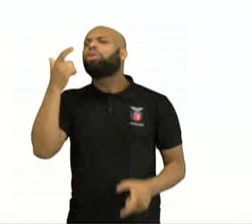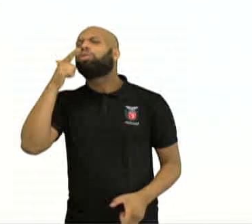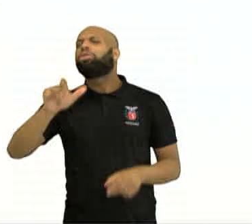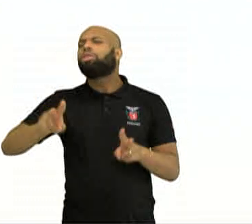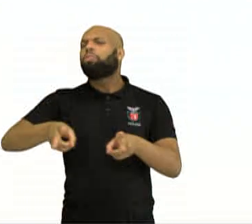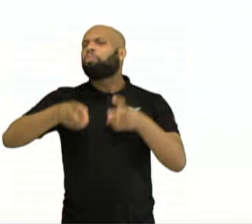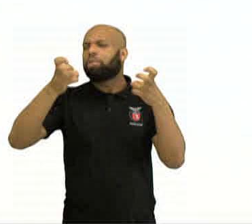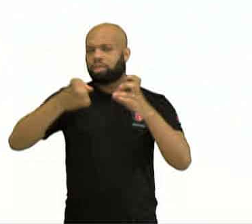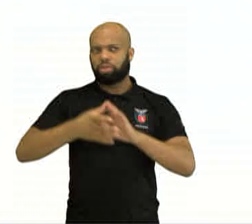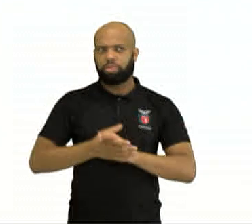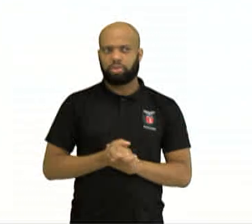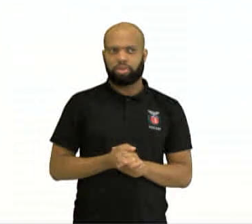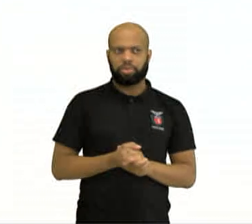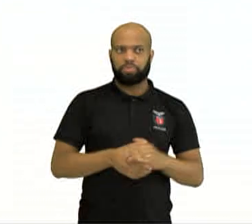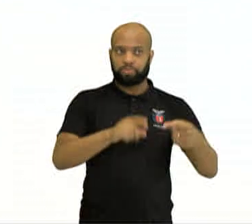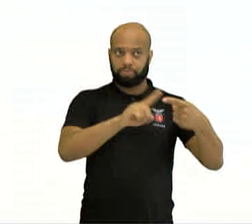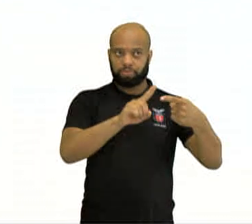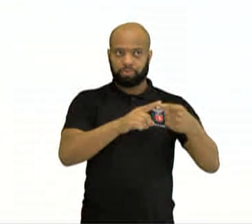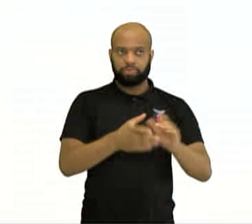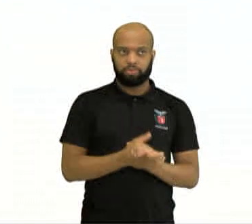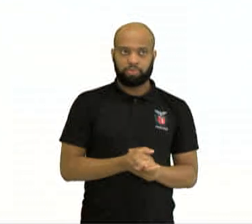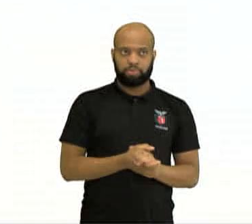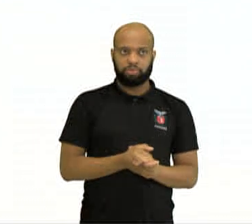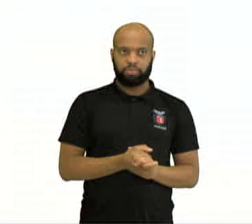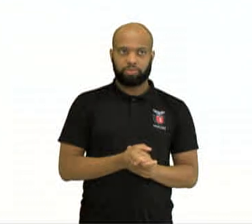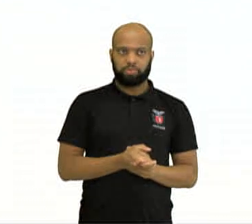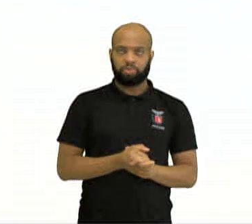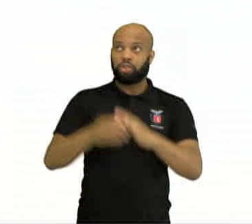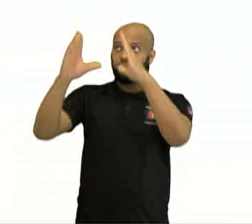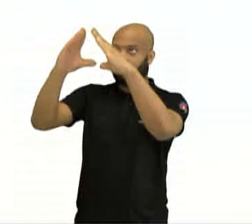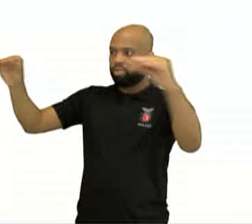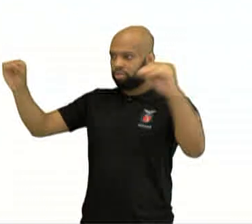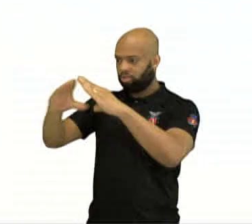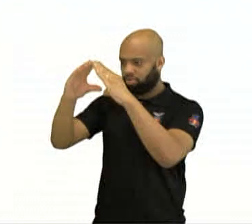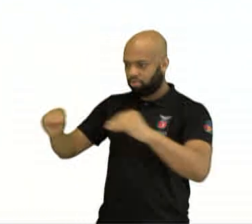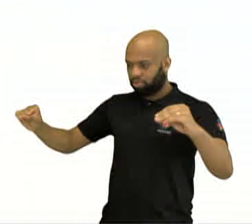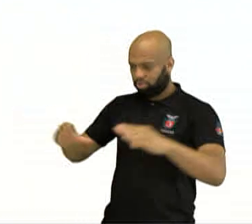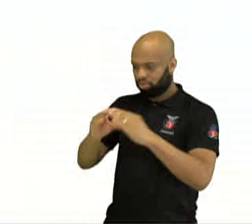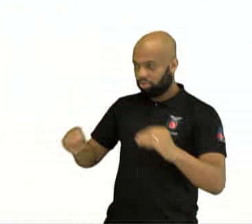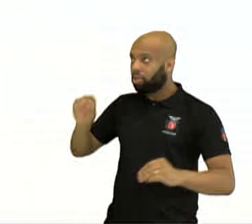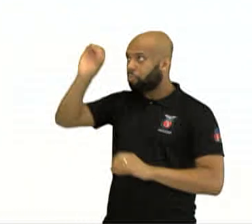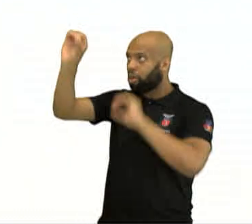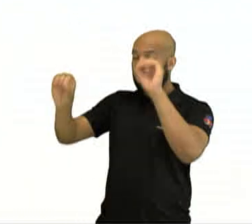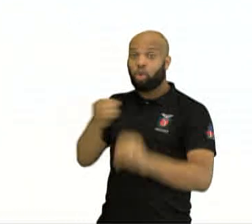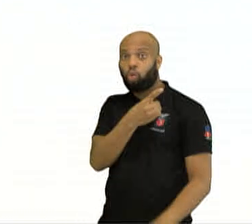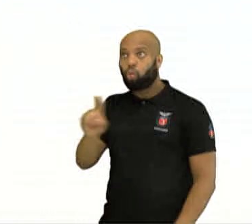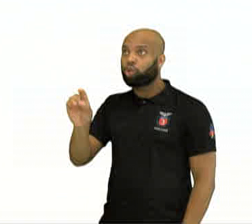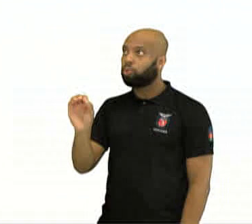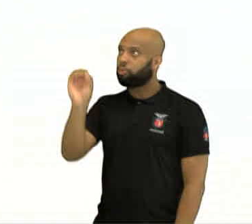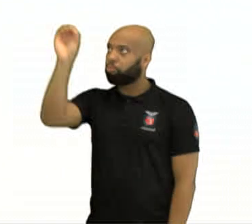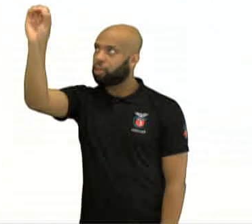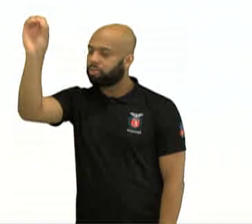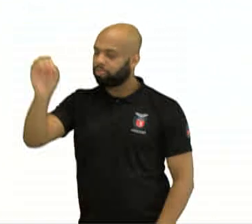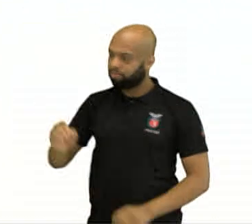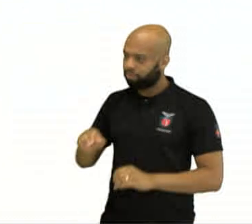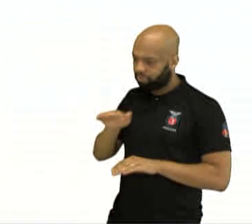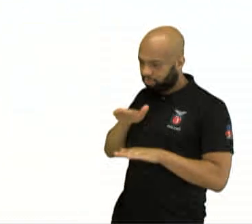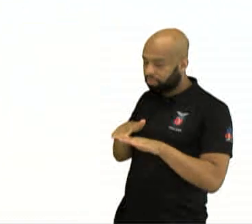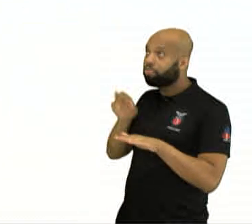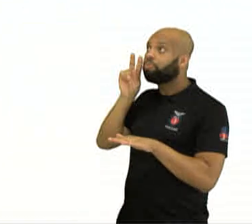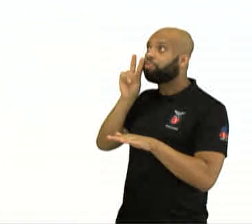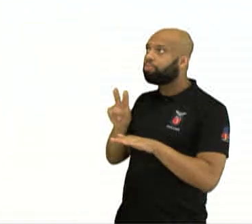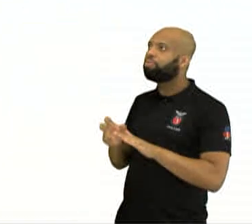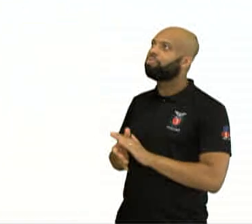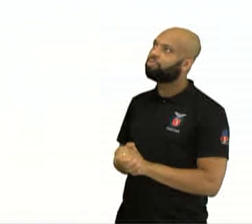visto? Letra A. Pendurou a última bola na árvore de Natal e deu alguns passos atrás. Letra B.